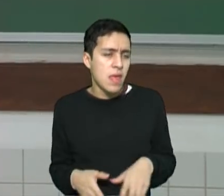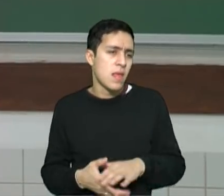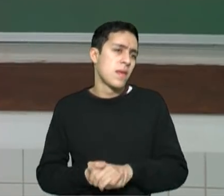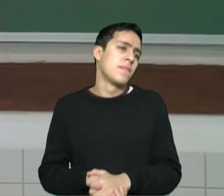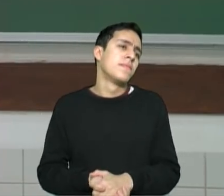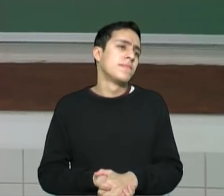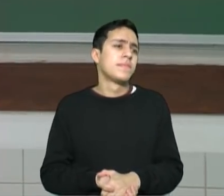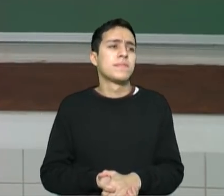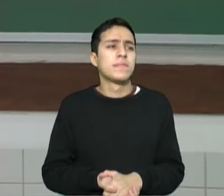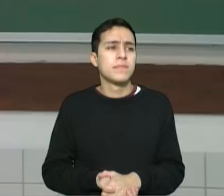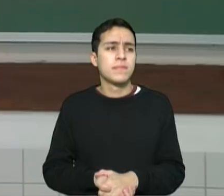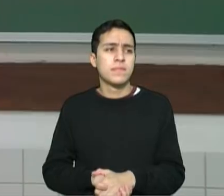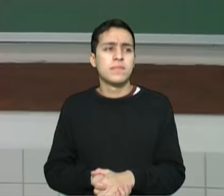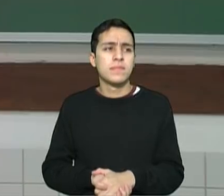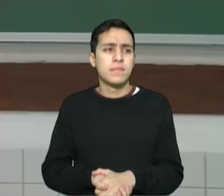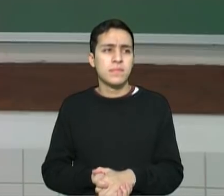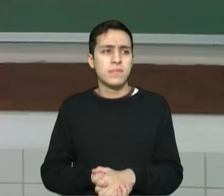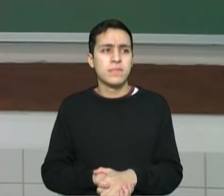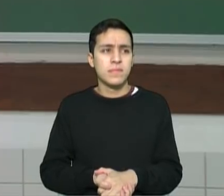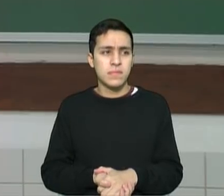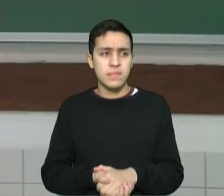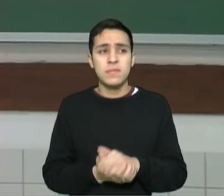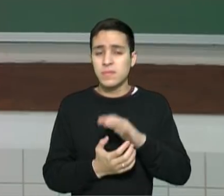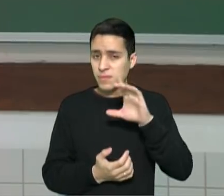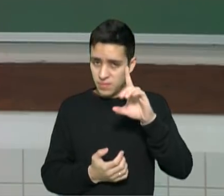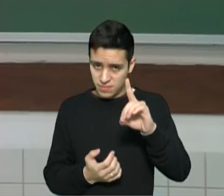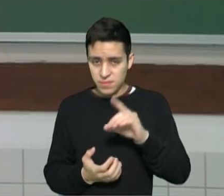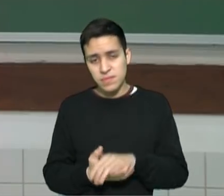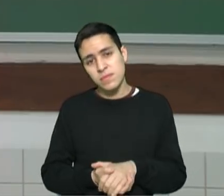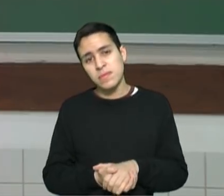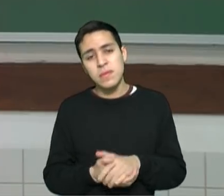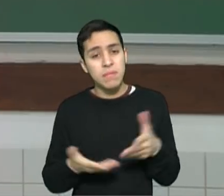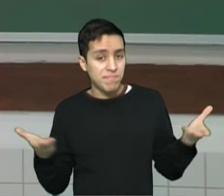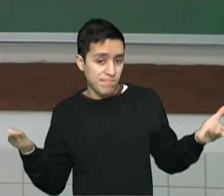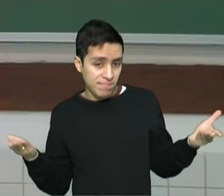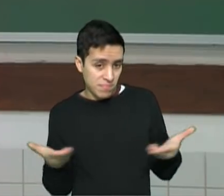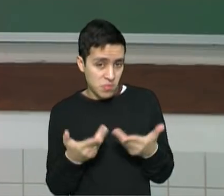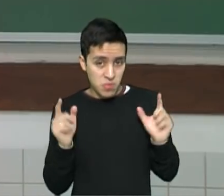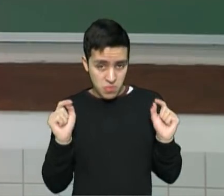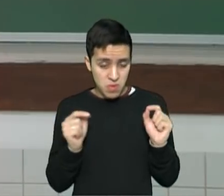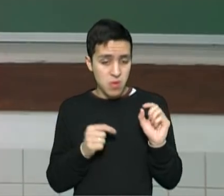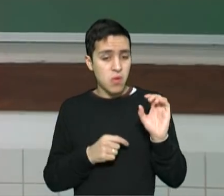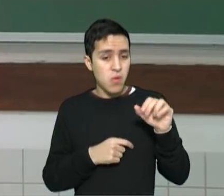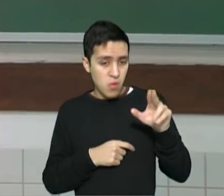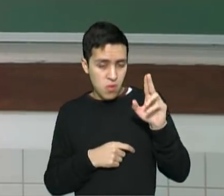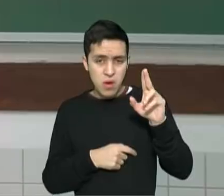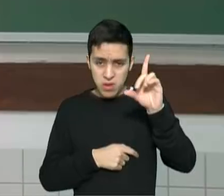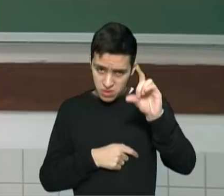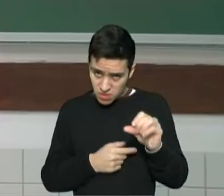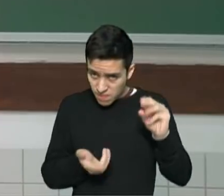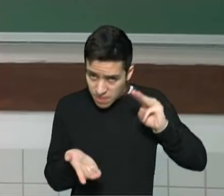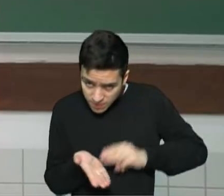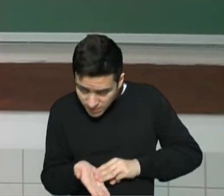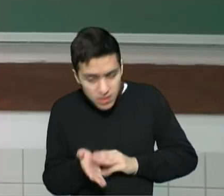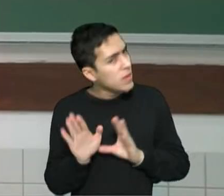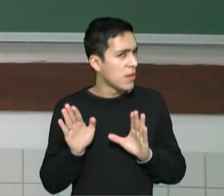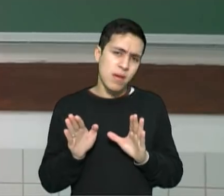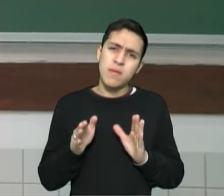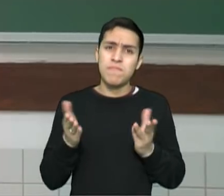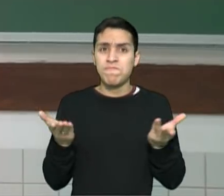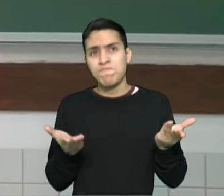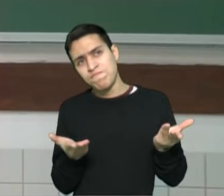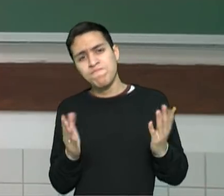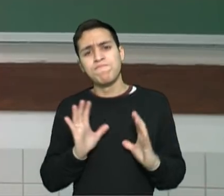Letra A, repetiu A, mas é letra D aqui. Atualmente a ONU é composta por 19 membros? Não, nós estamos com um